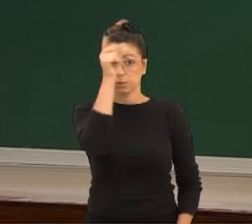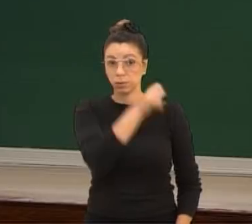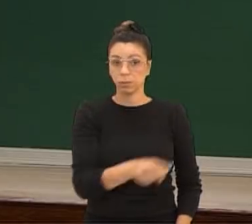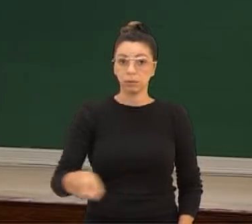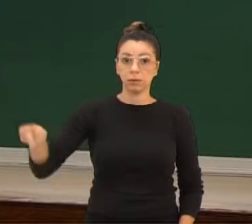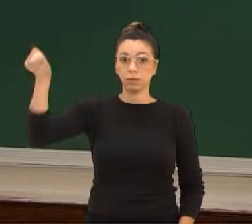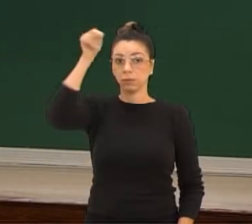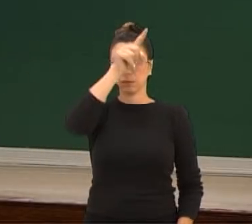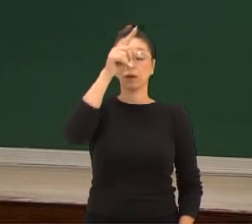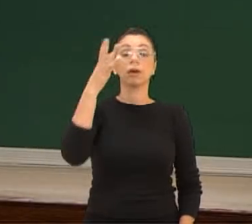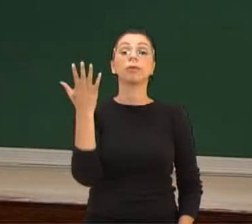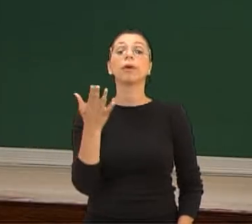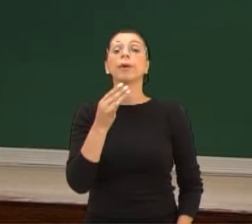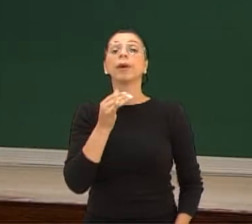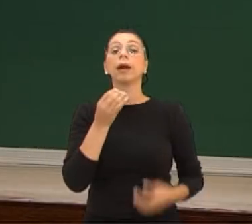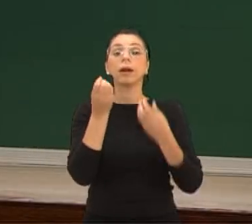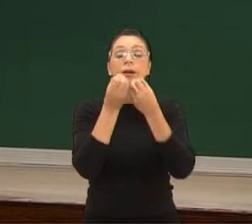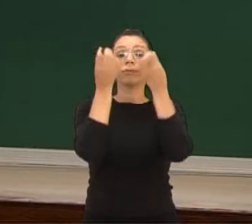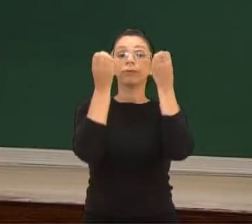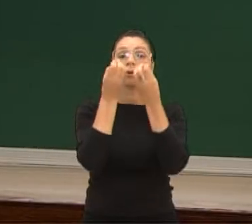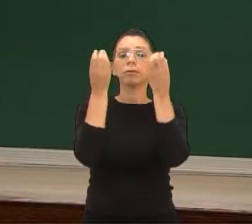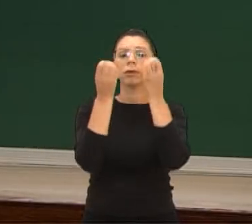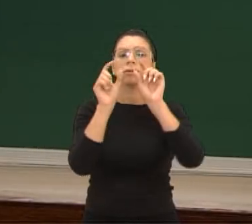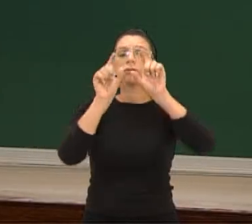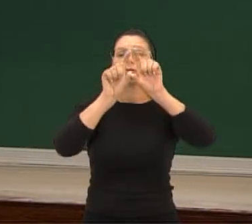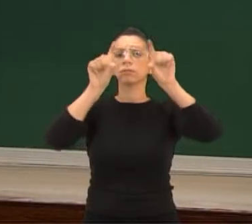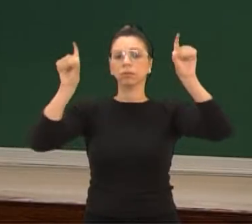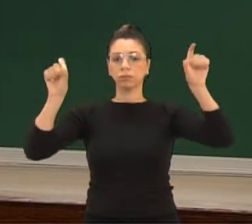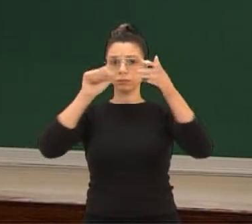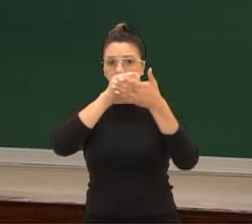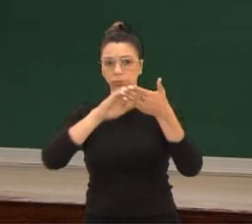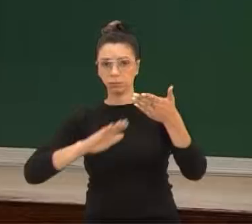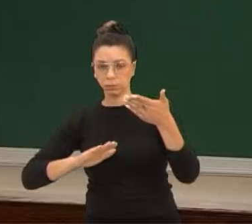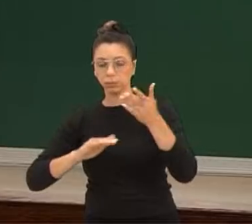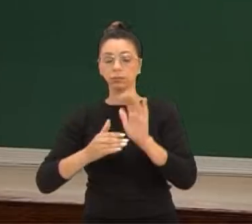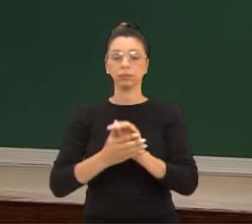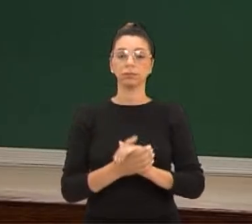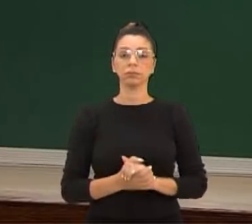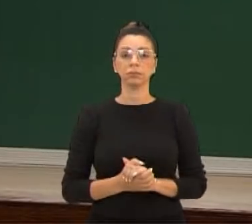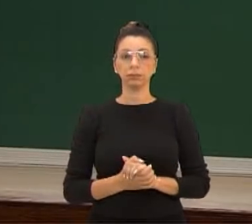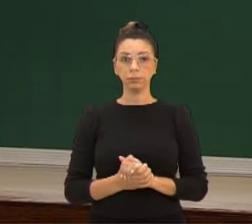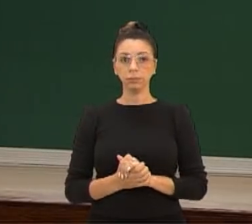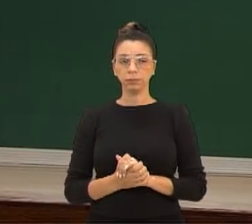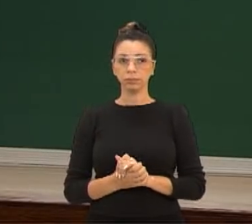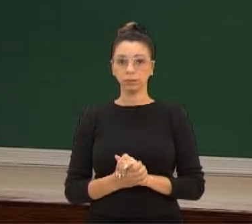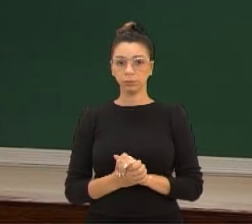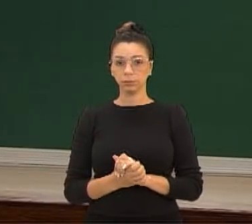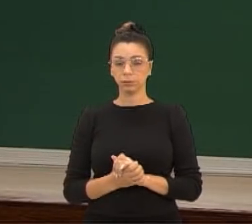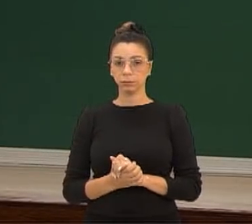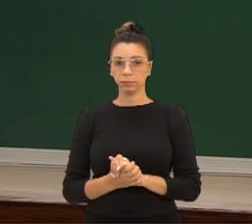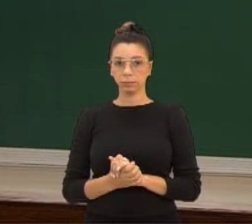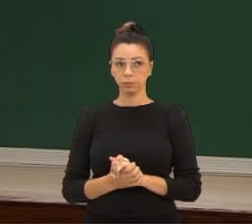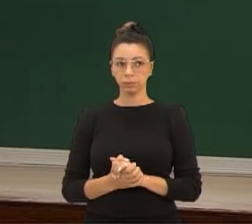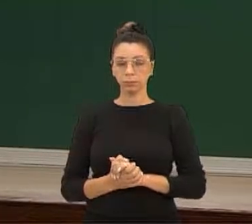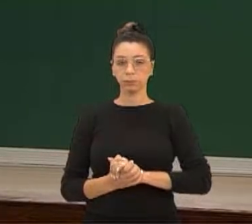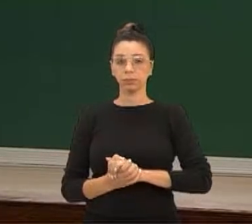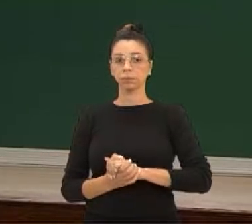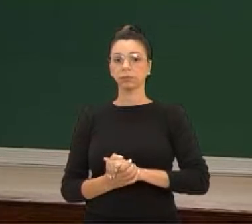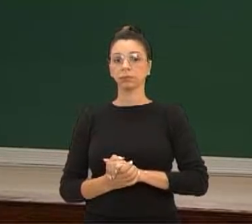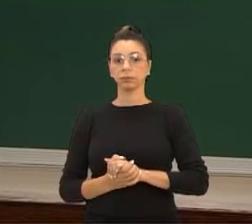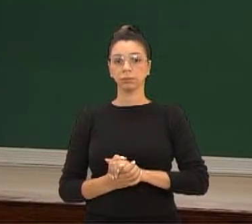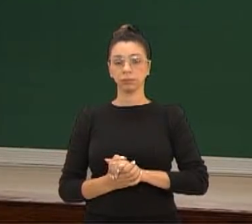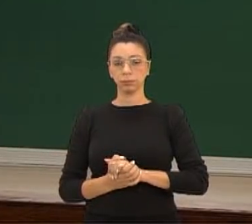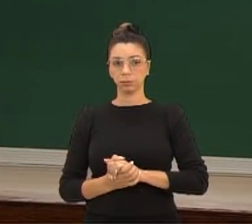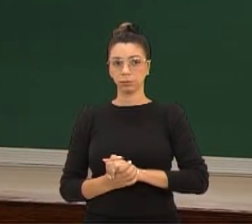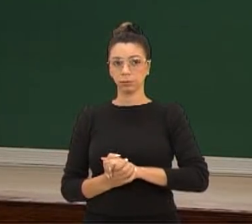Qual era a informação mesmo desse exercício? Vamos lá, ele falou, tá, que a medida do diâmetro